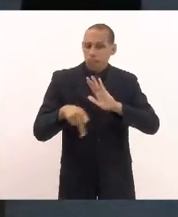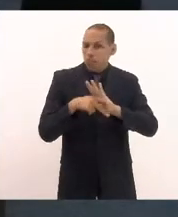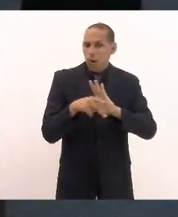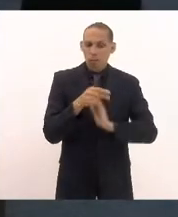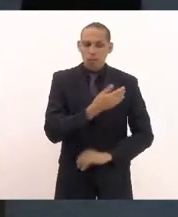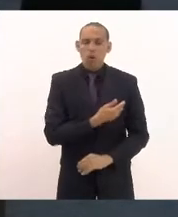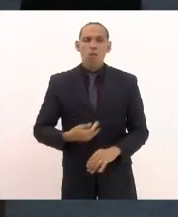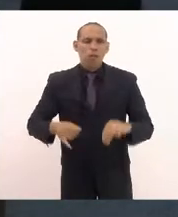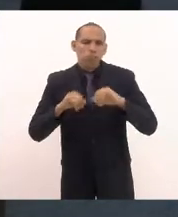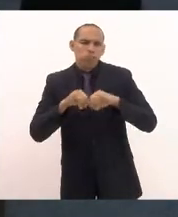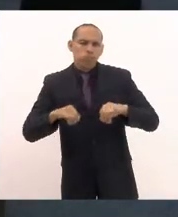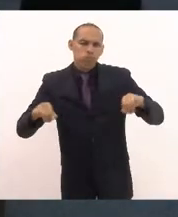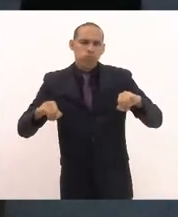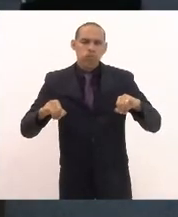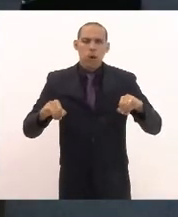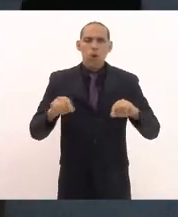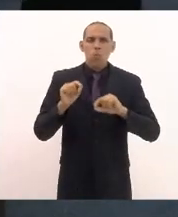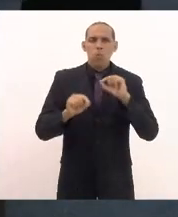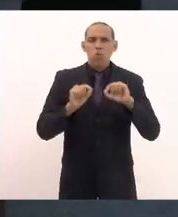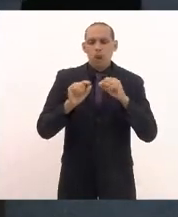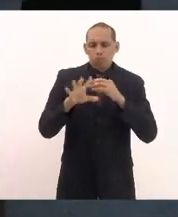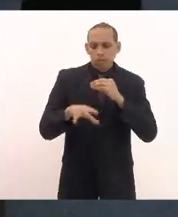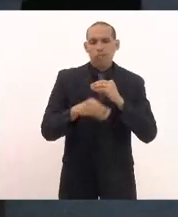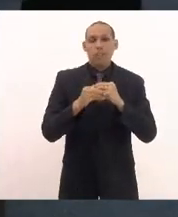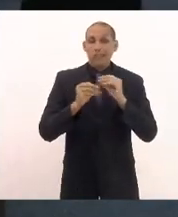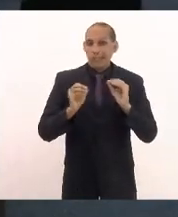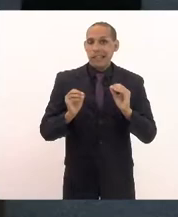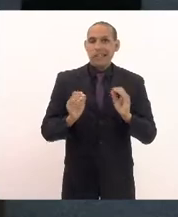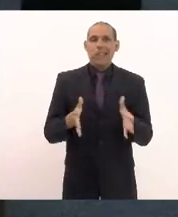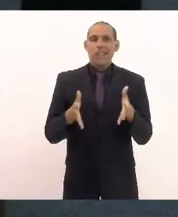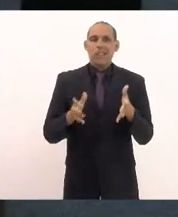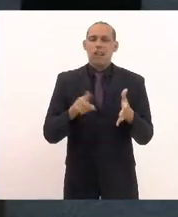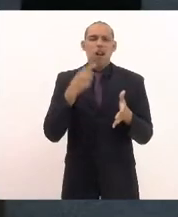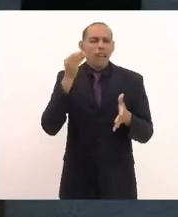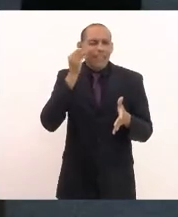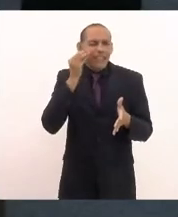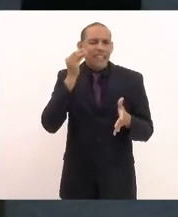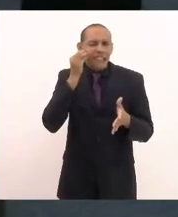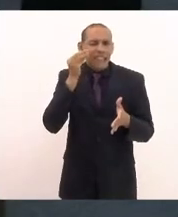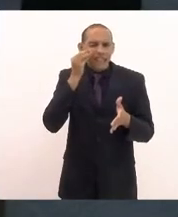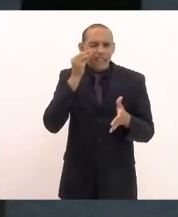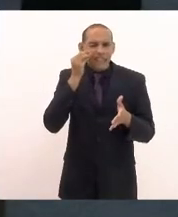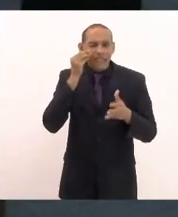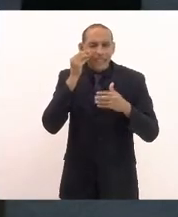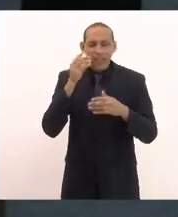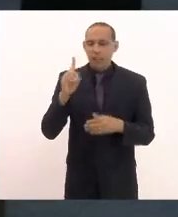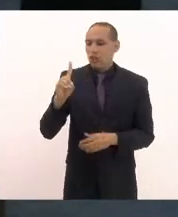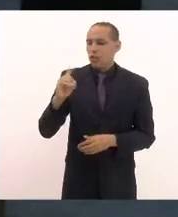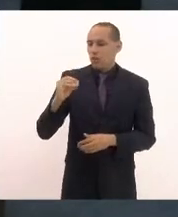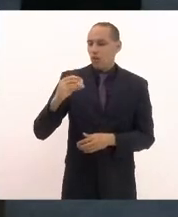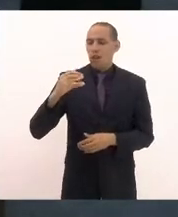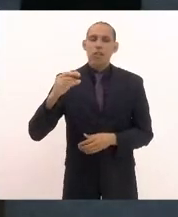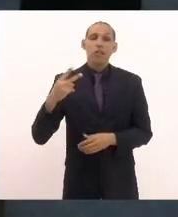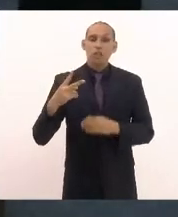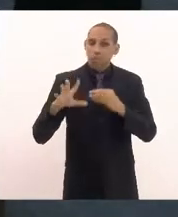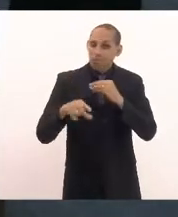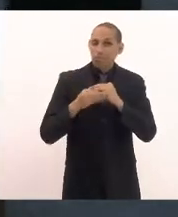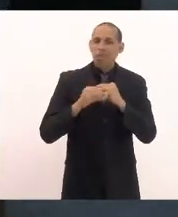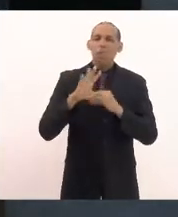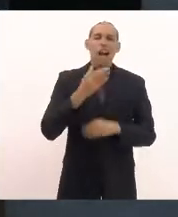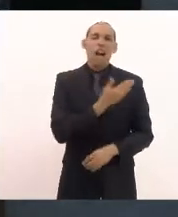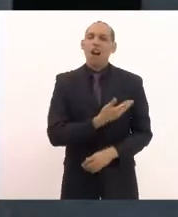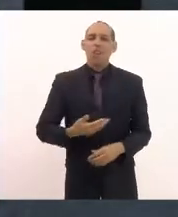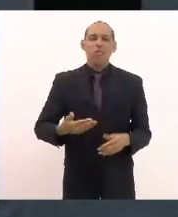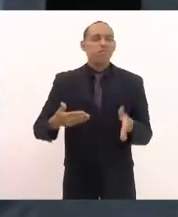governo, que já era para ser implementado, a gente tentou incluir os DOC 2, o governo não